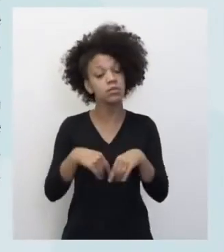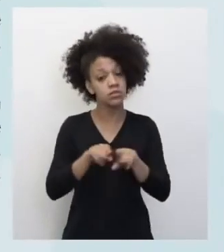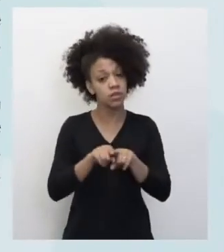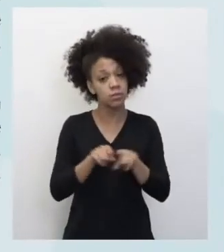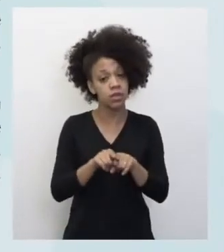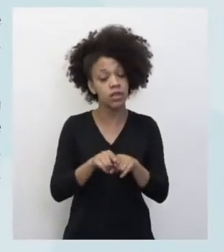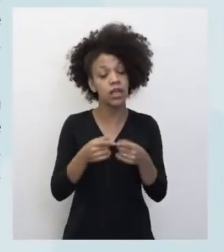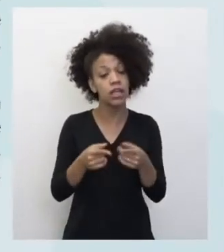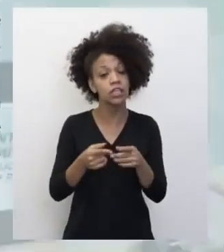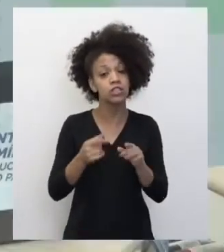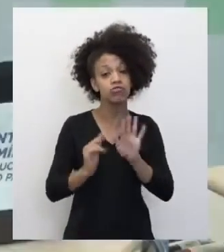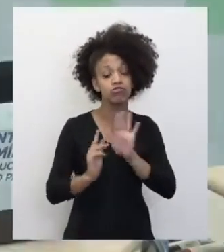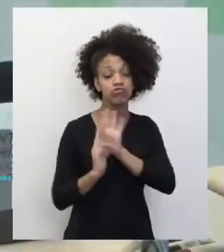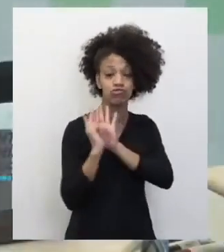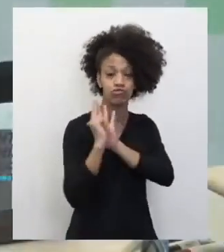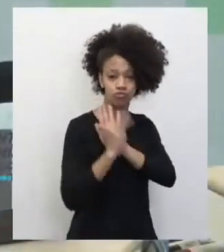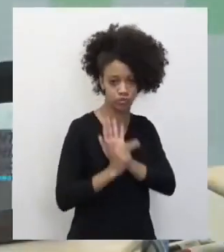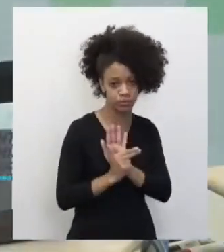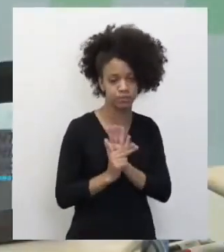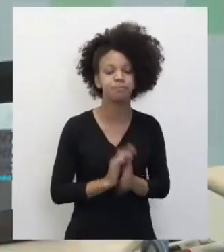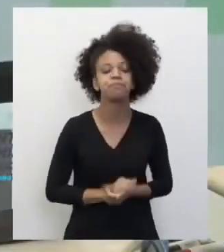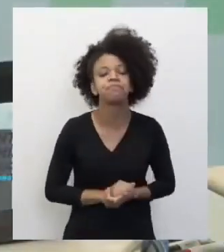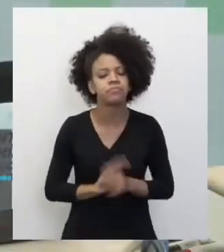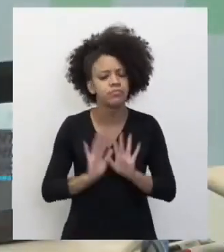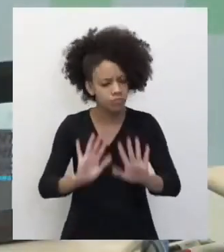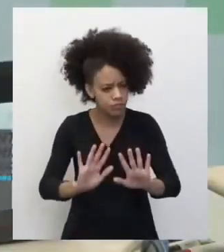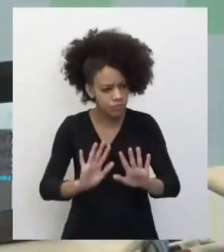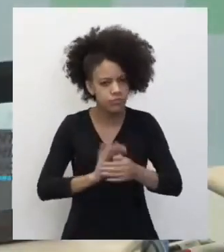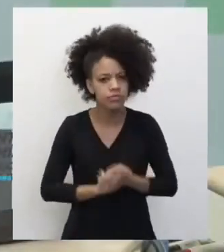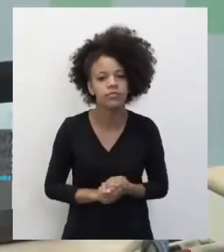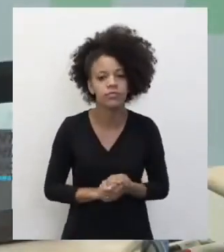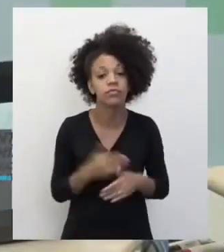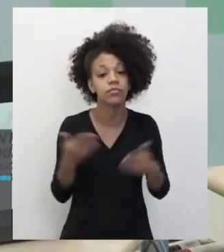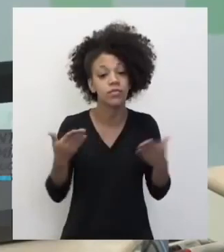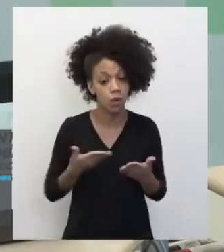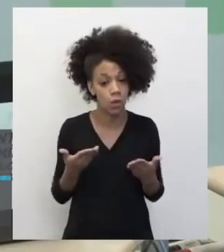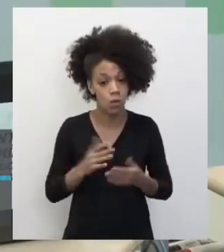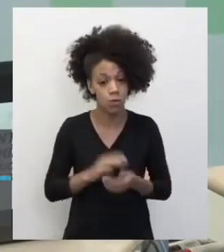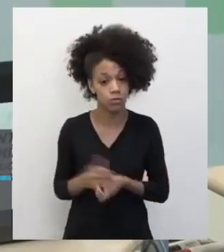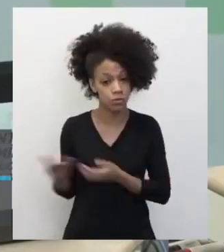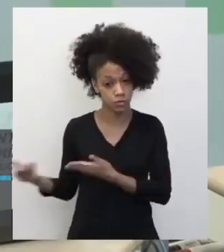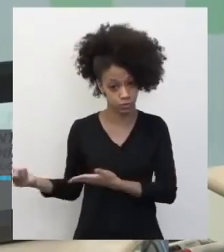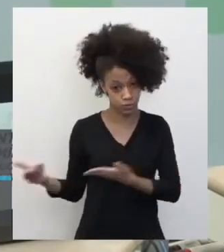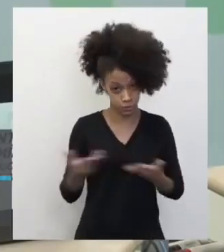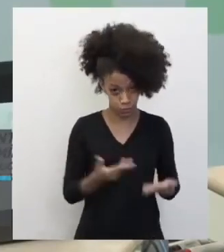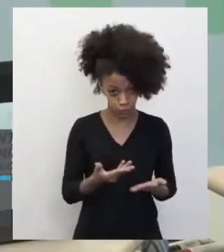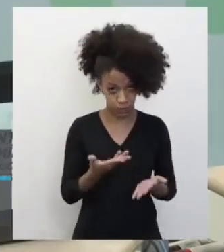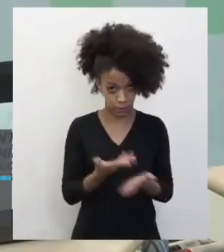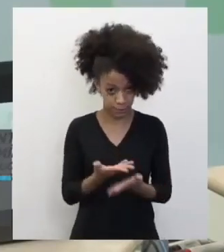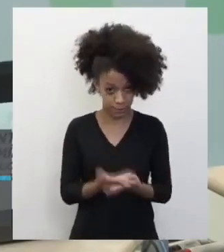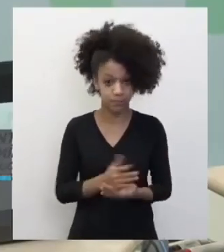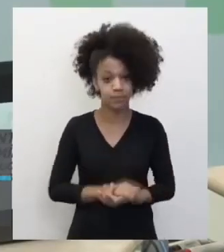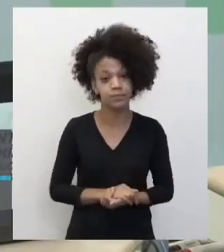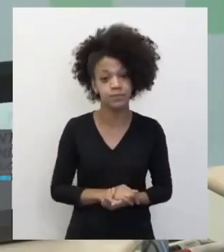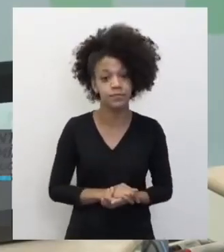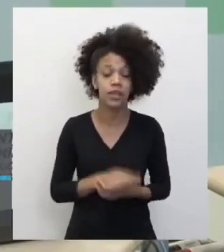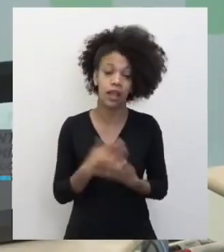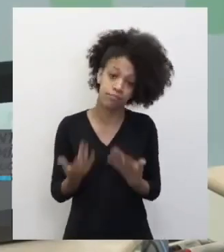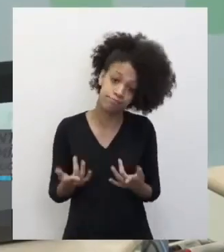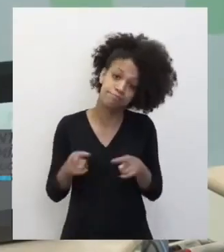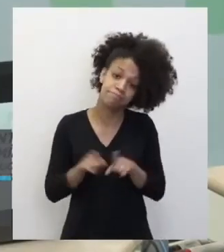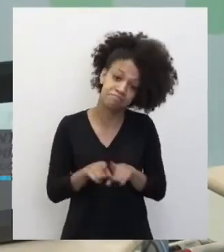em gêneros diversos. Então é o seguinte, hoje eu trouxe um convidado para a nossa aula, né? Até